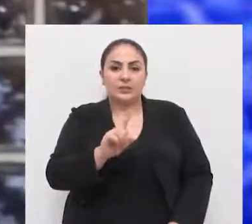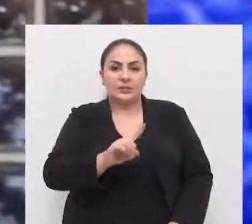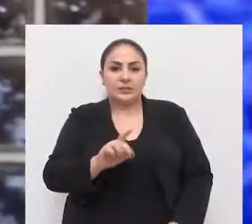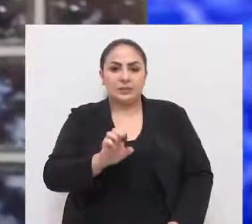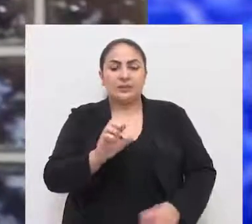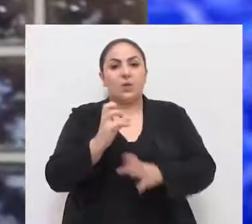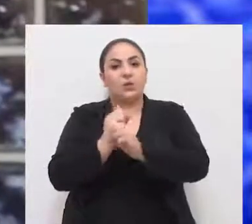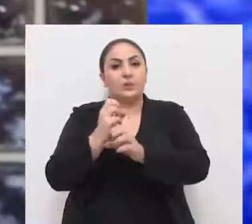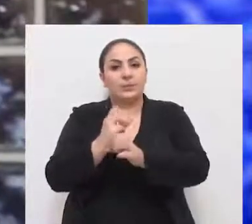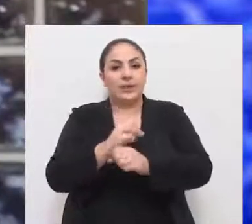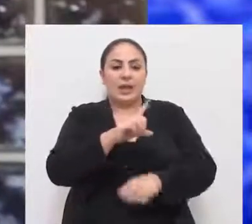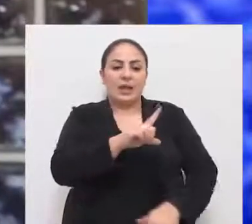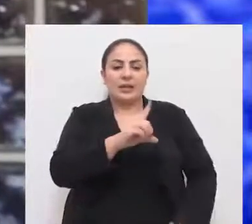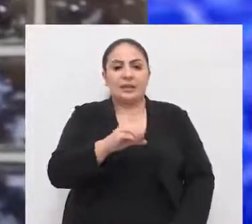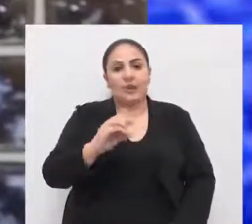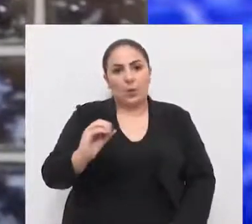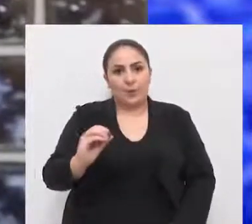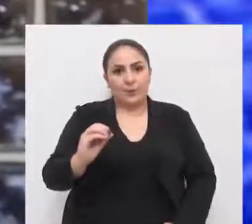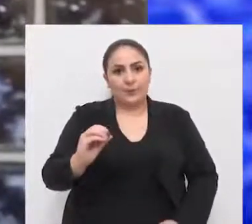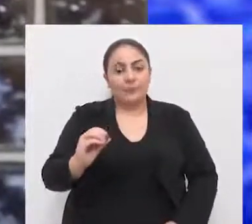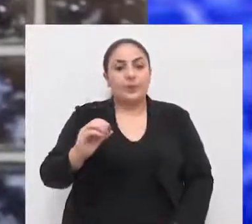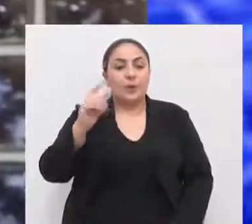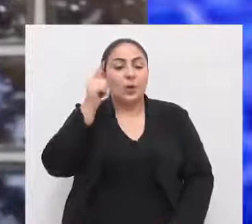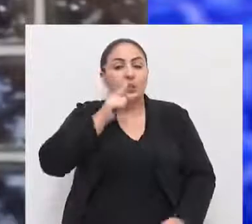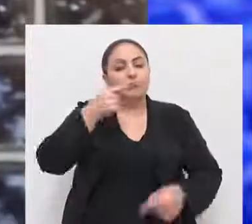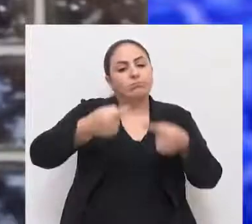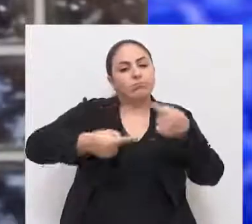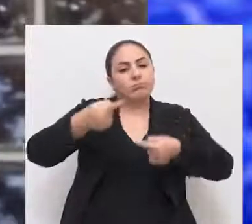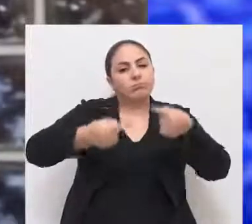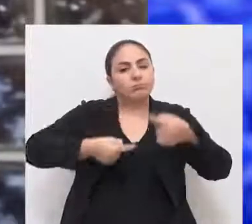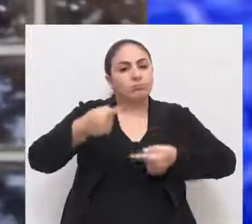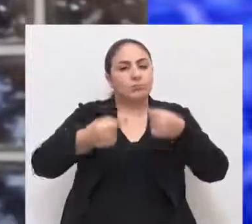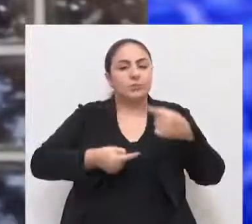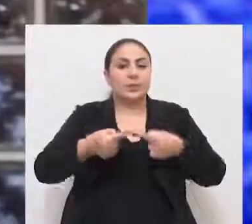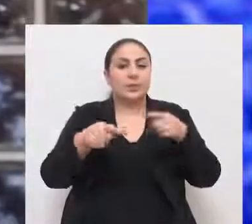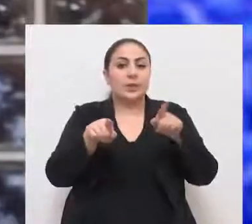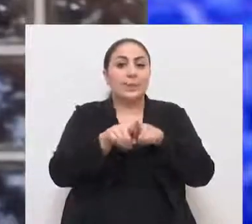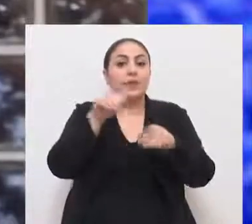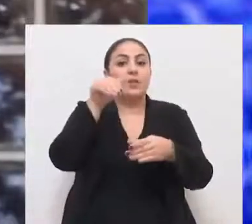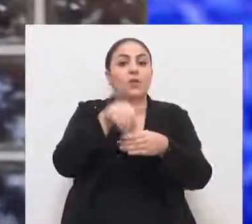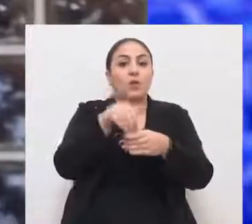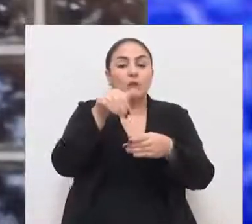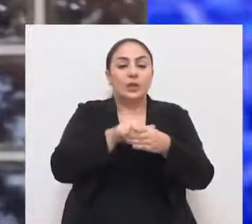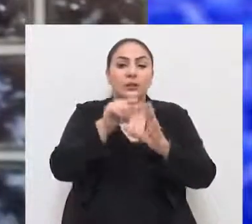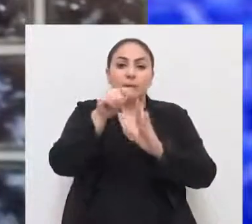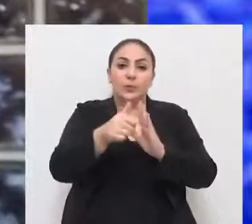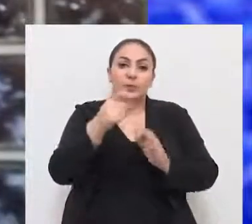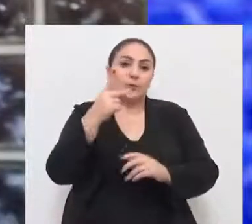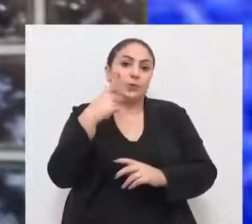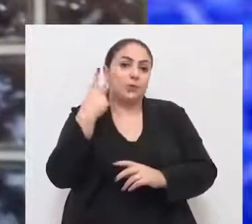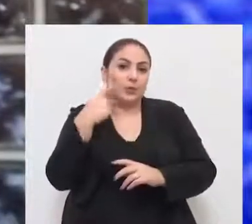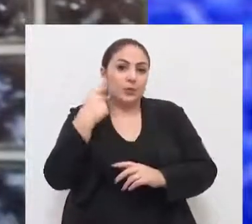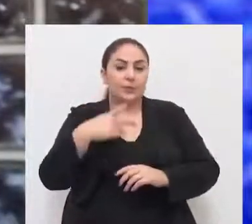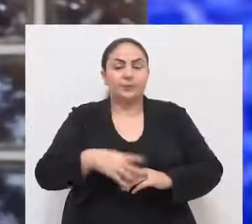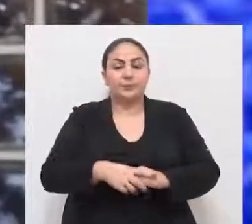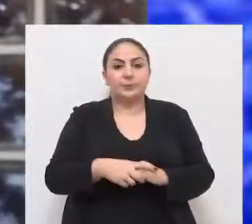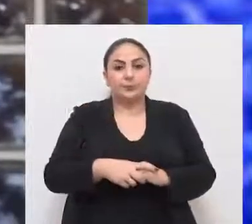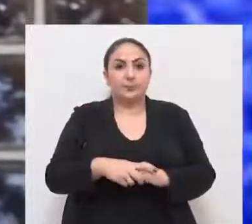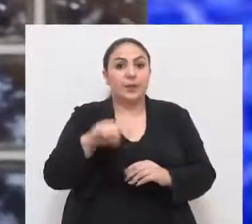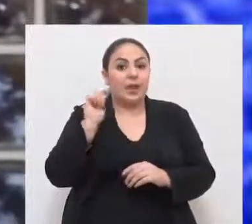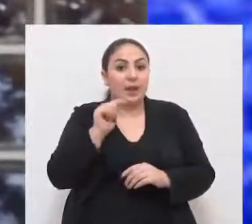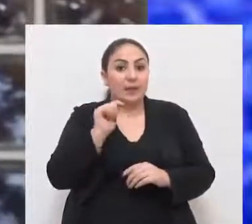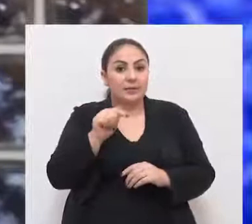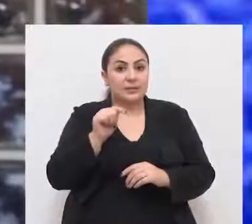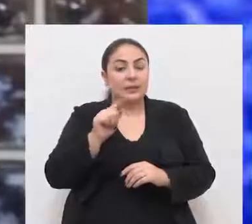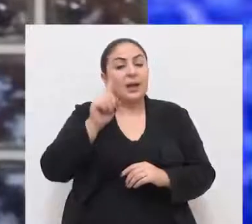LDO, para que seja discutida e votada pelos vereadores.